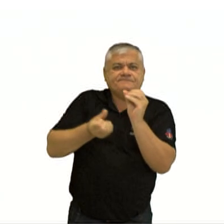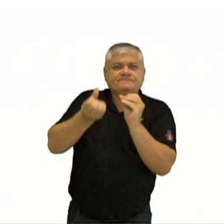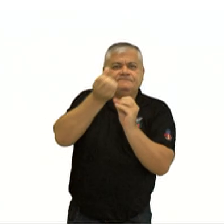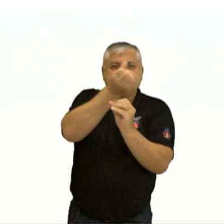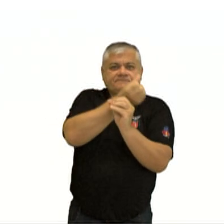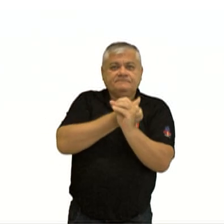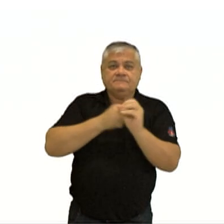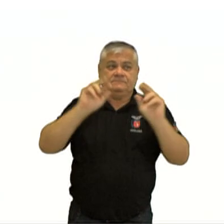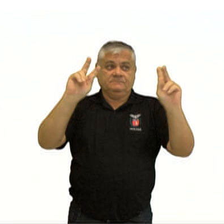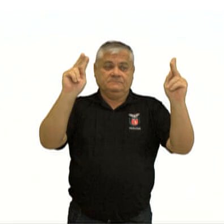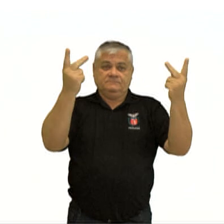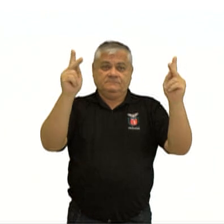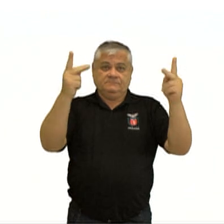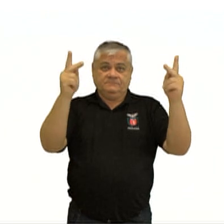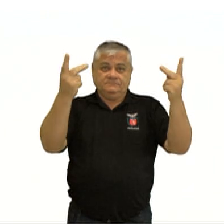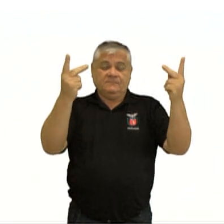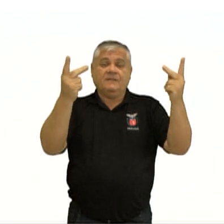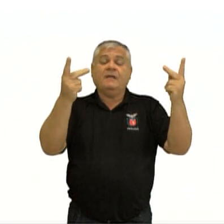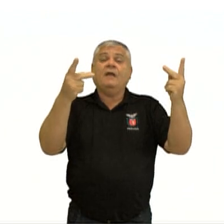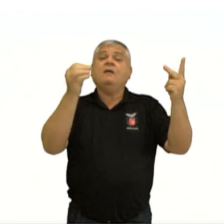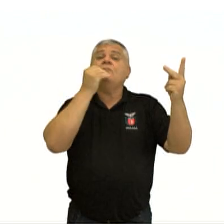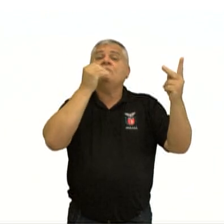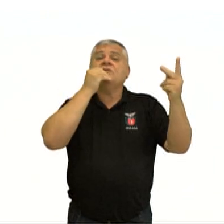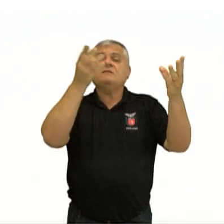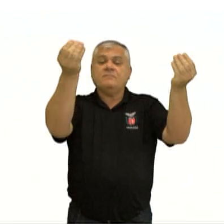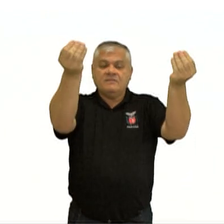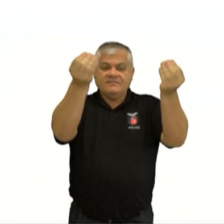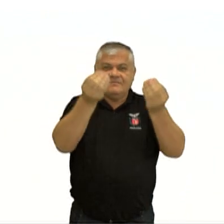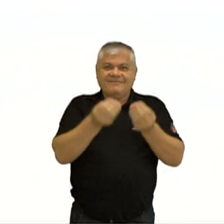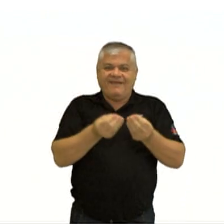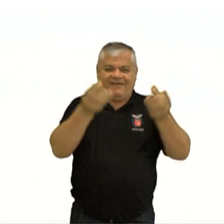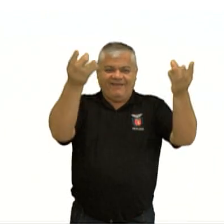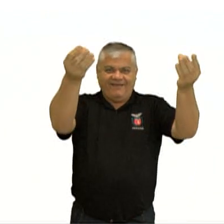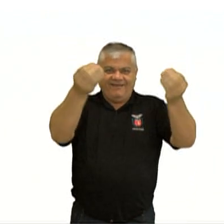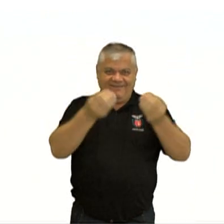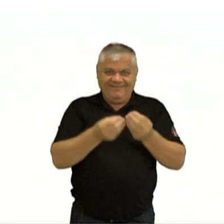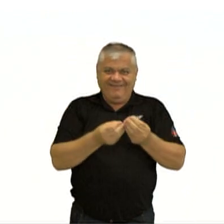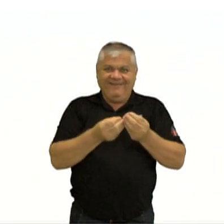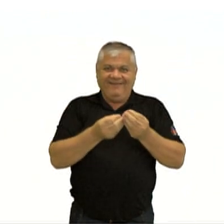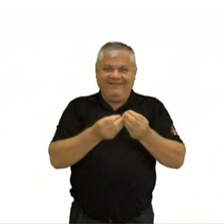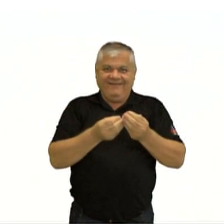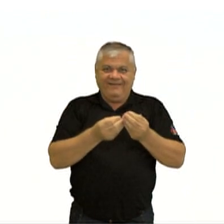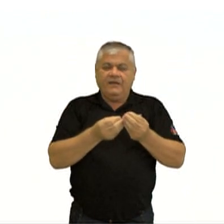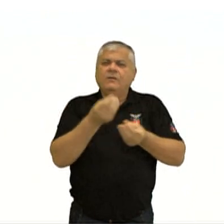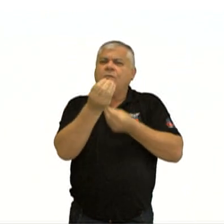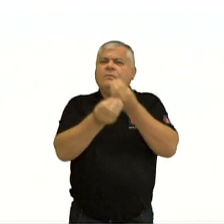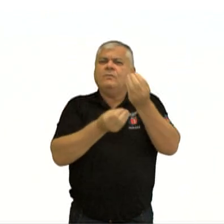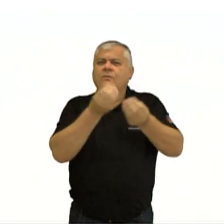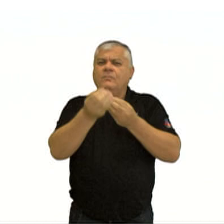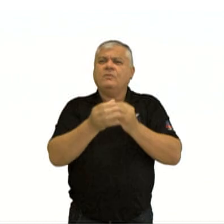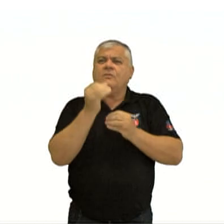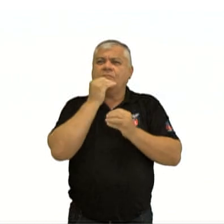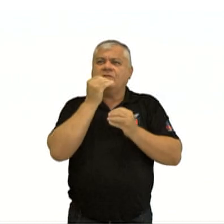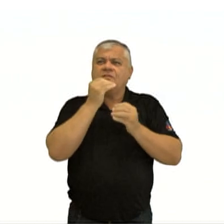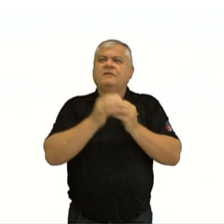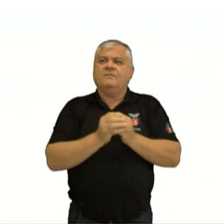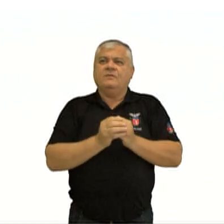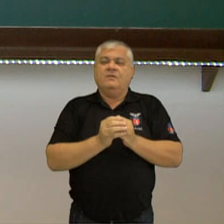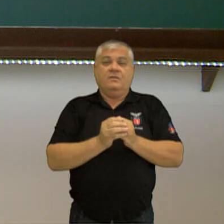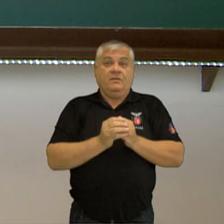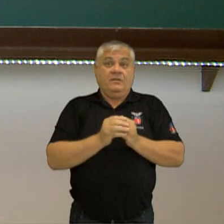e os 2 átomos de hidrogênio partilham elétrons em determinado momento. Essa partilha de